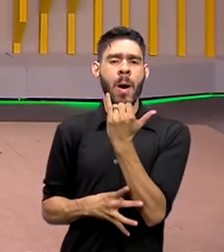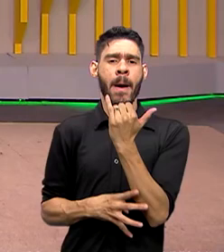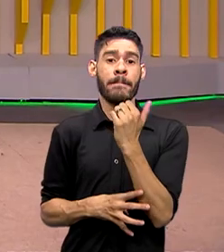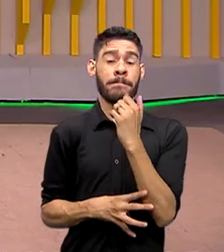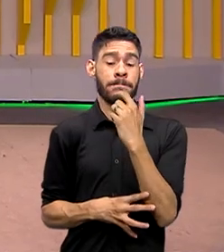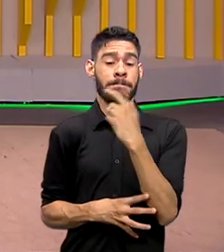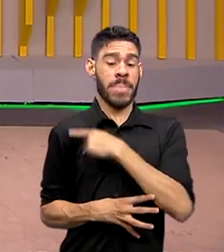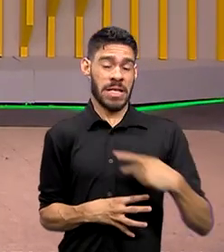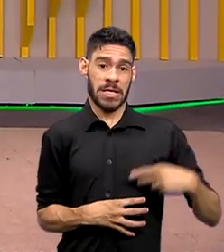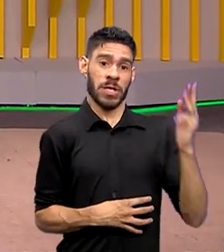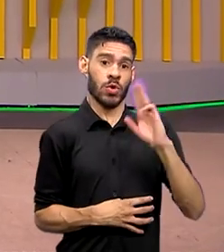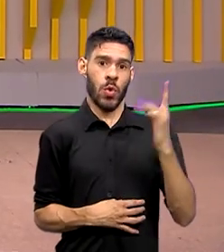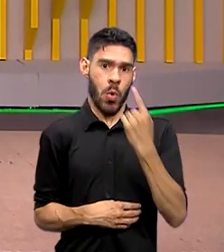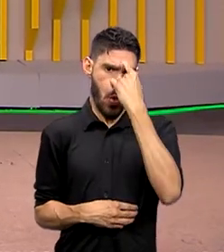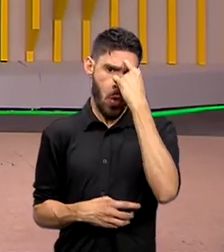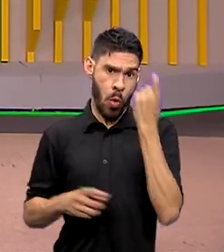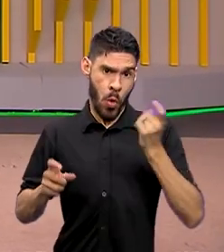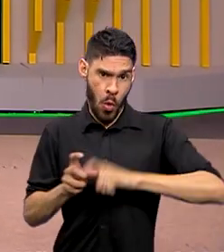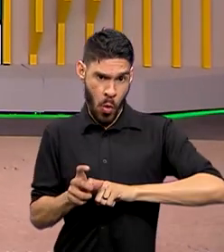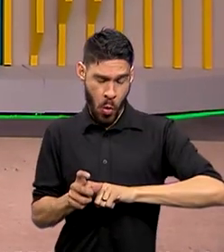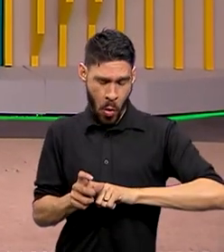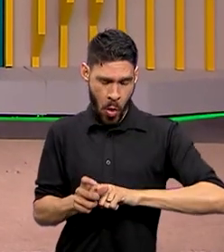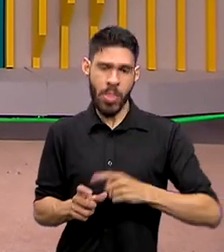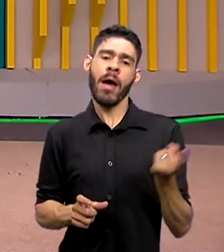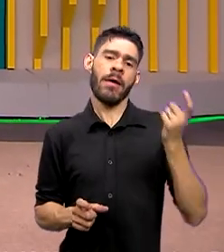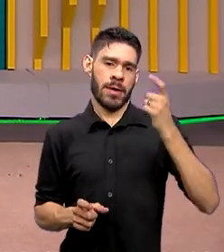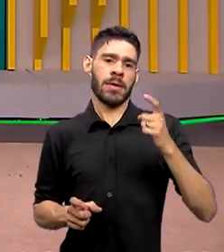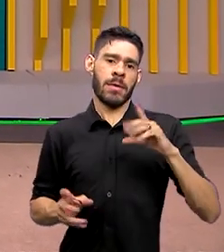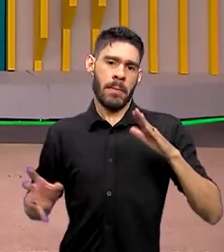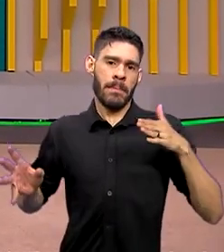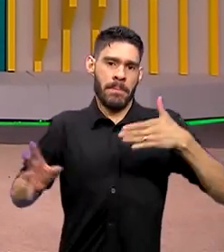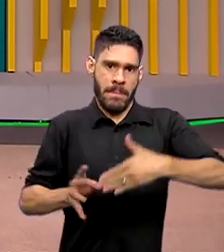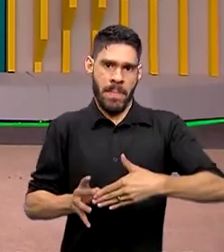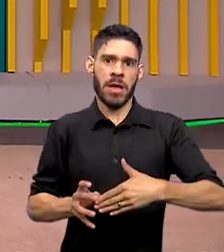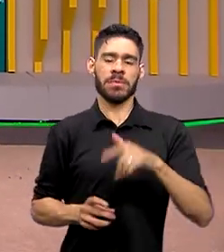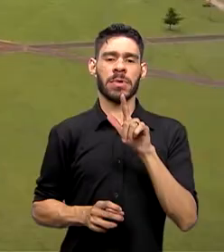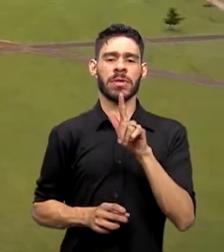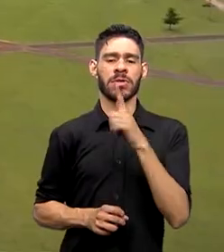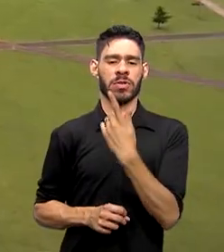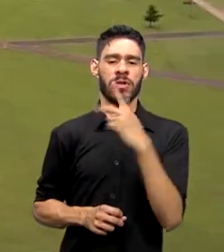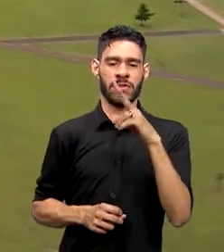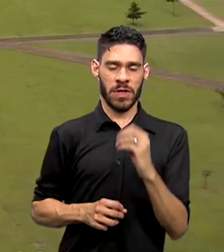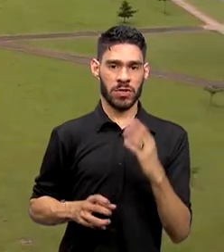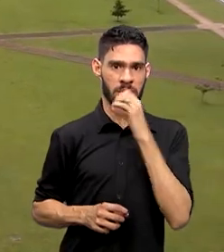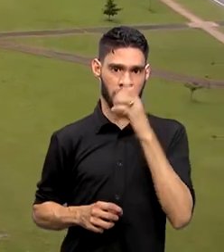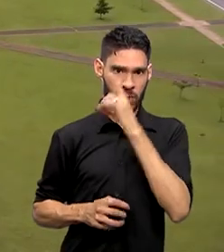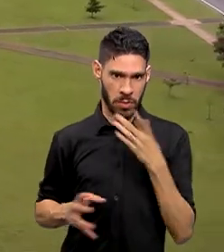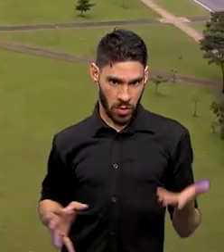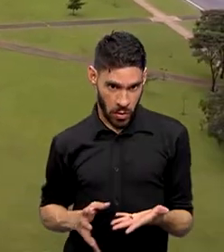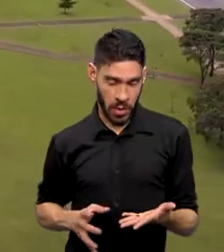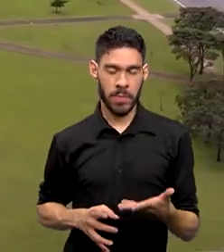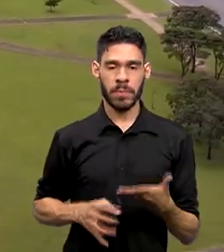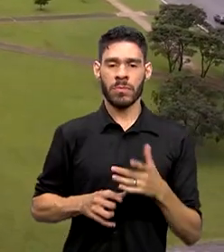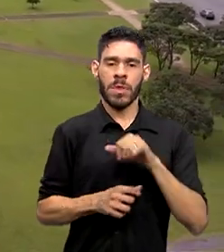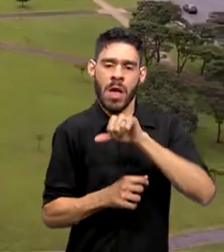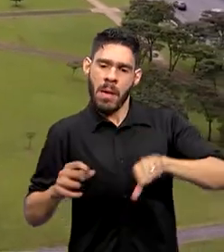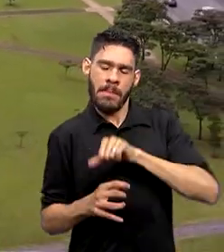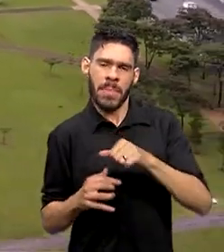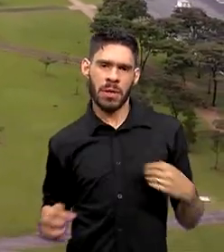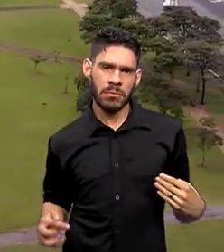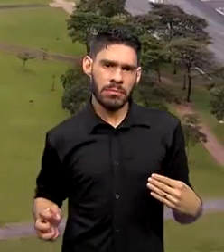da Índia, onde participa da cúpula do G20 neste fim de semana. Com a reforma